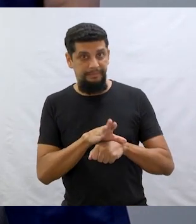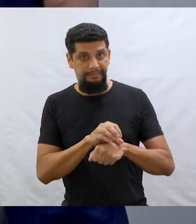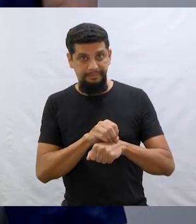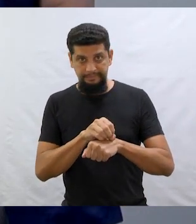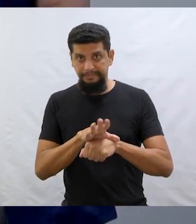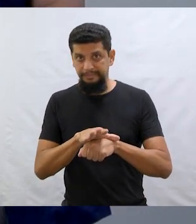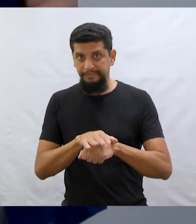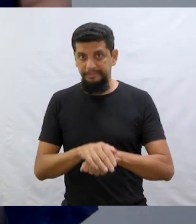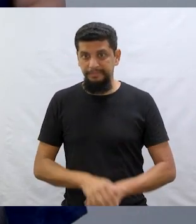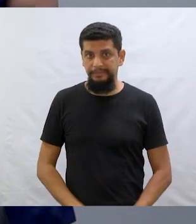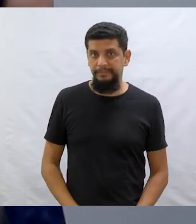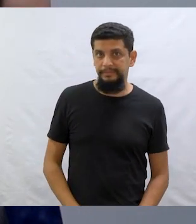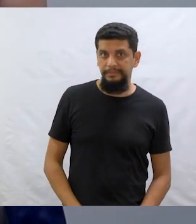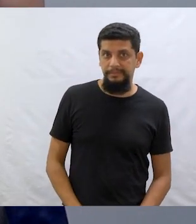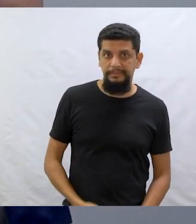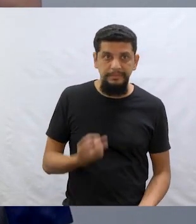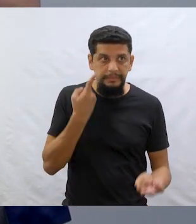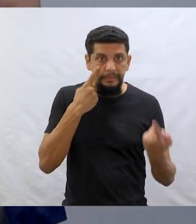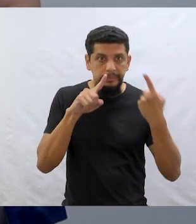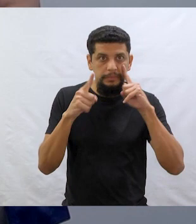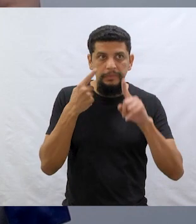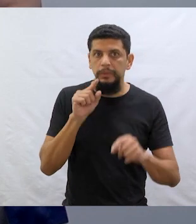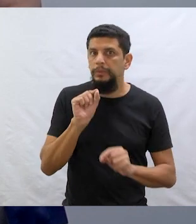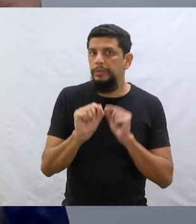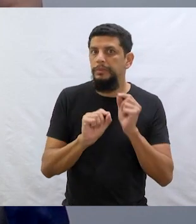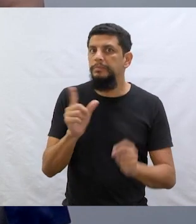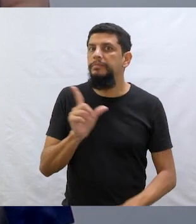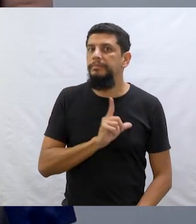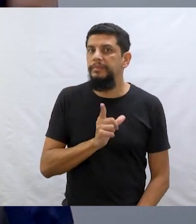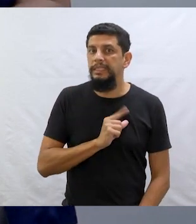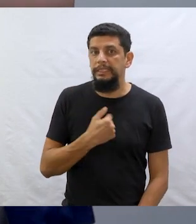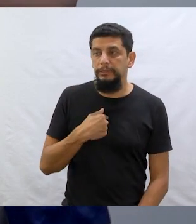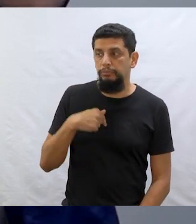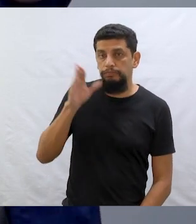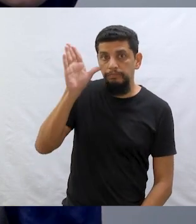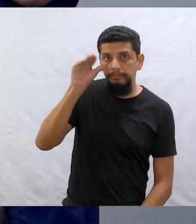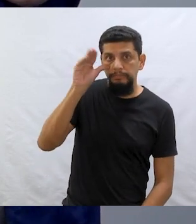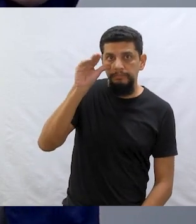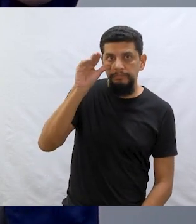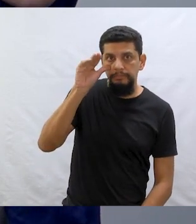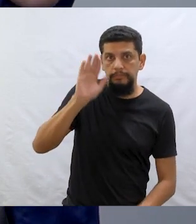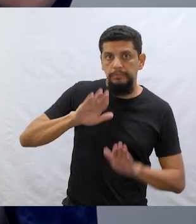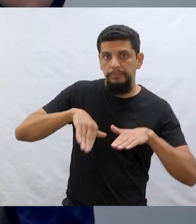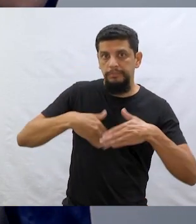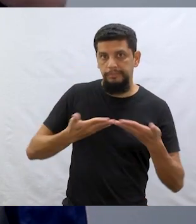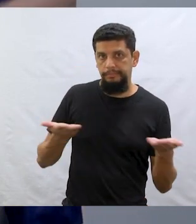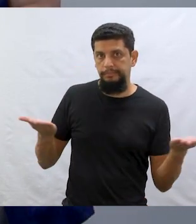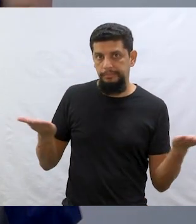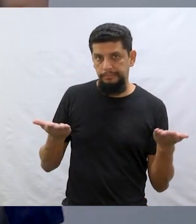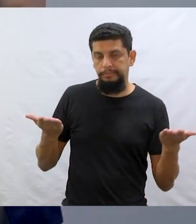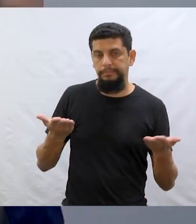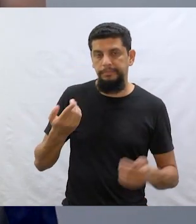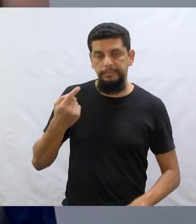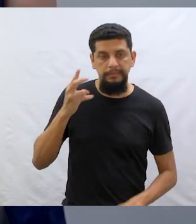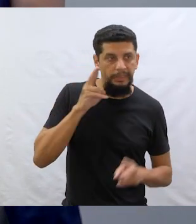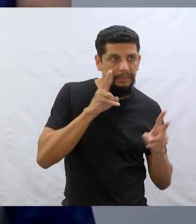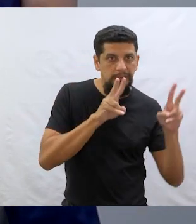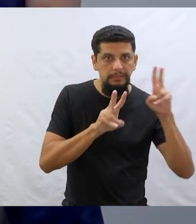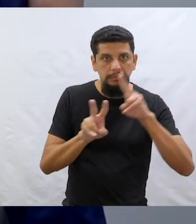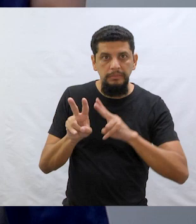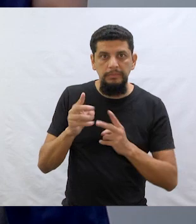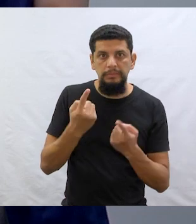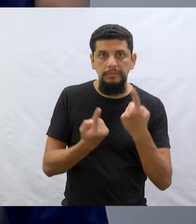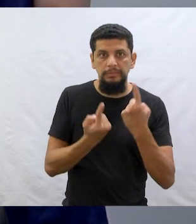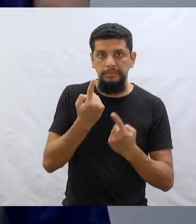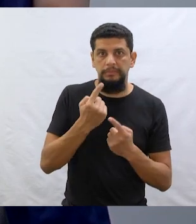uma dica, é uma adivinha. O que será? Ai, eu estou curiosa. Então... Nós vamos ver